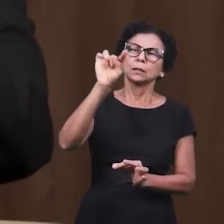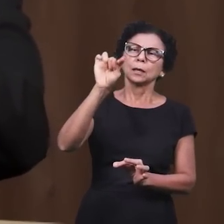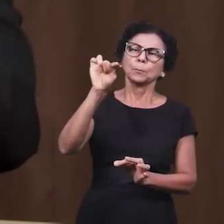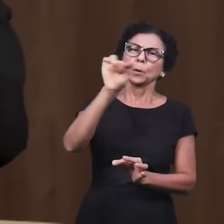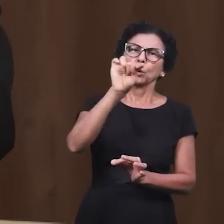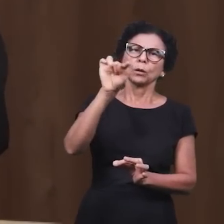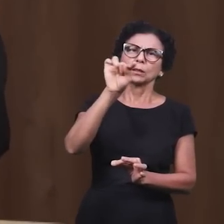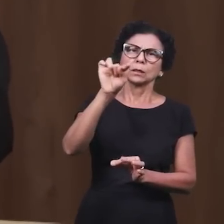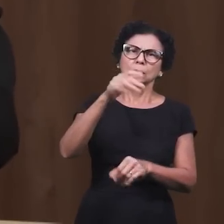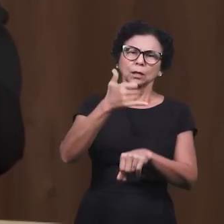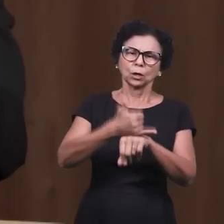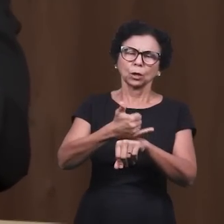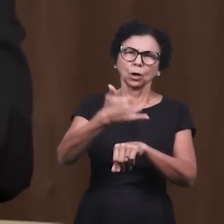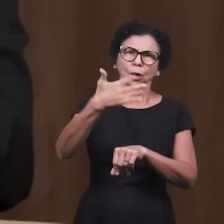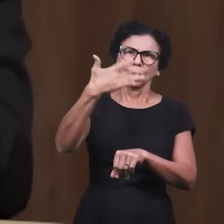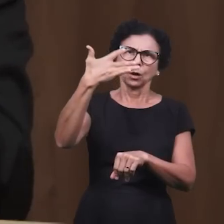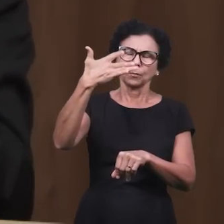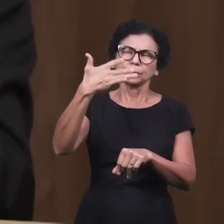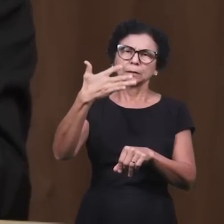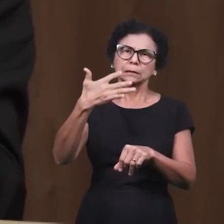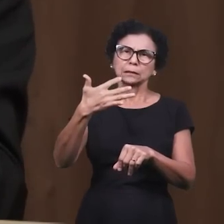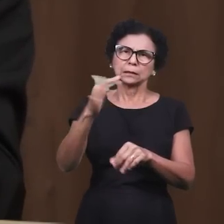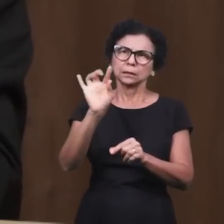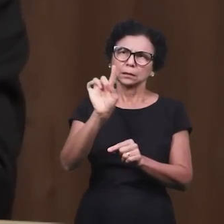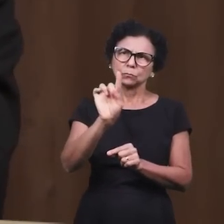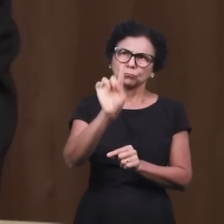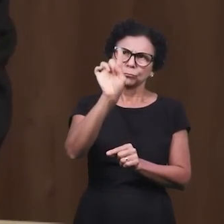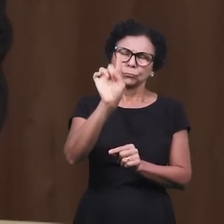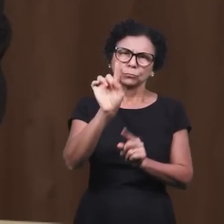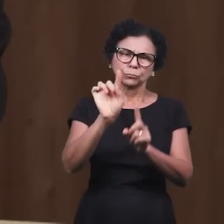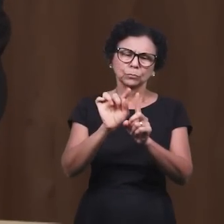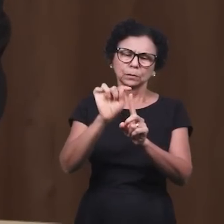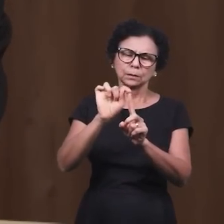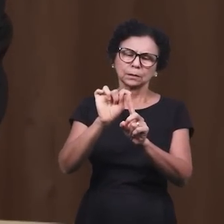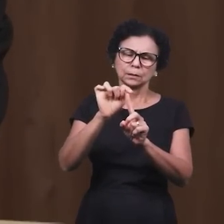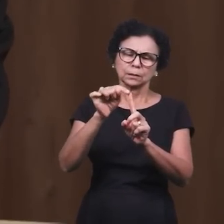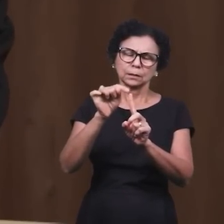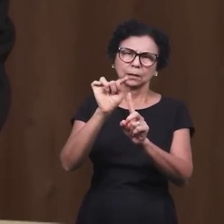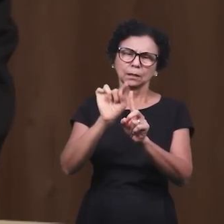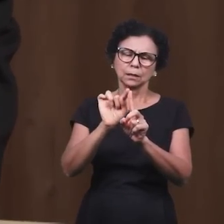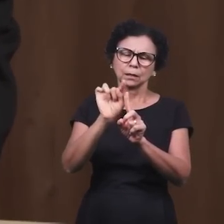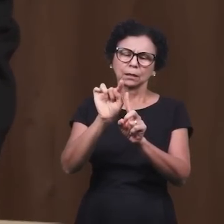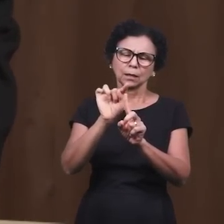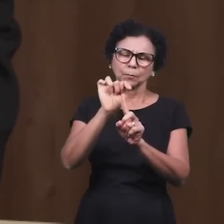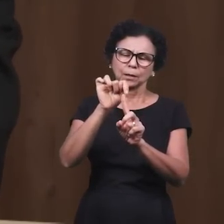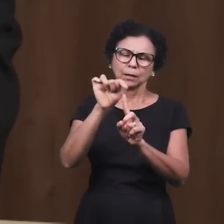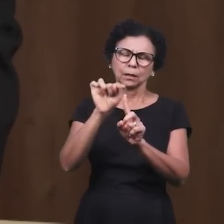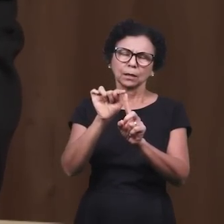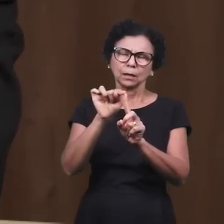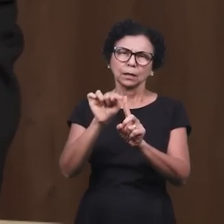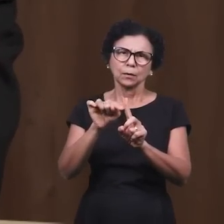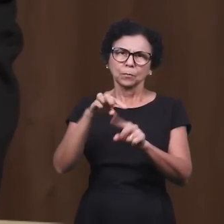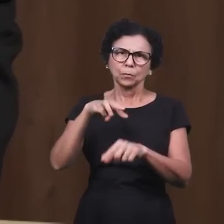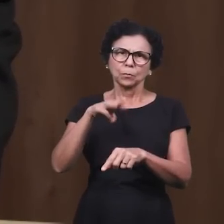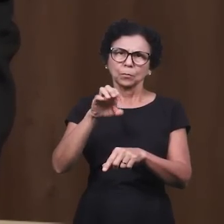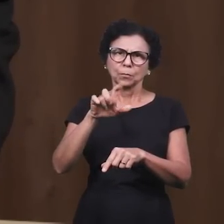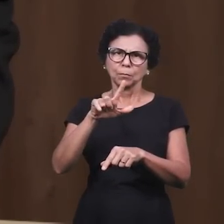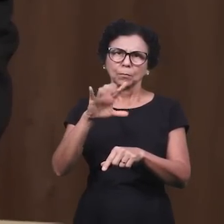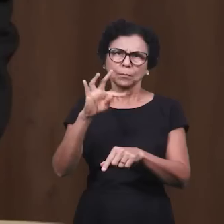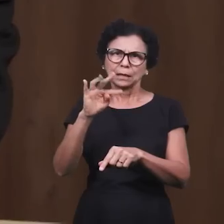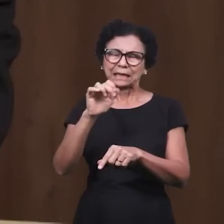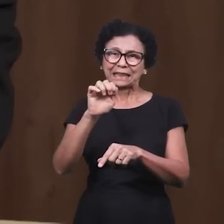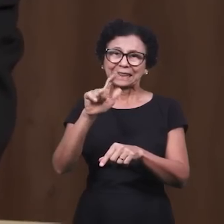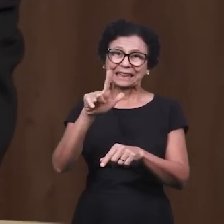ou a ponta de metal, e até o motivo até é um pouco óbvio, ou seja, porque o metal, ele pontiagudo,